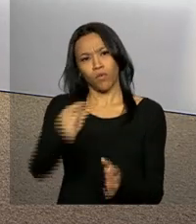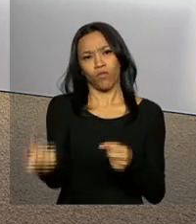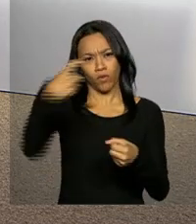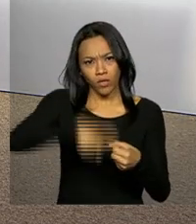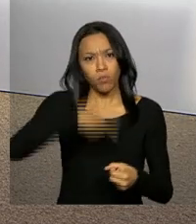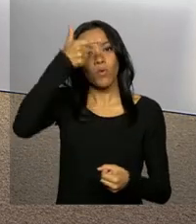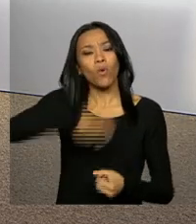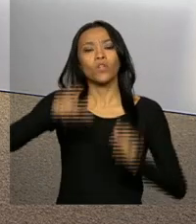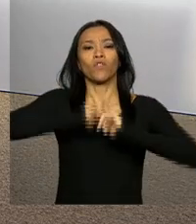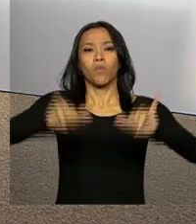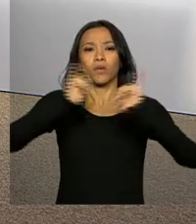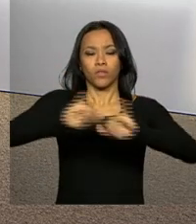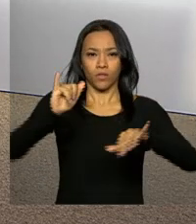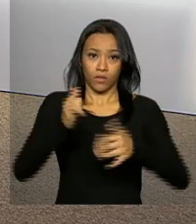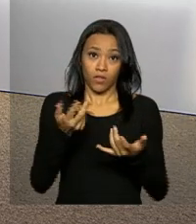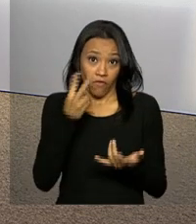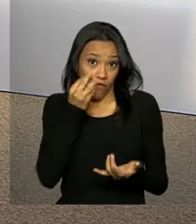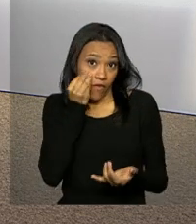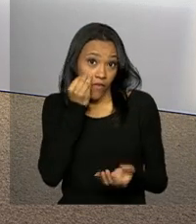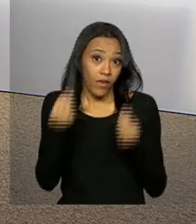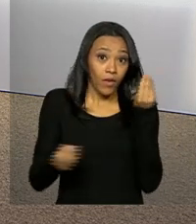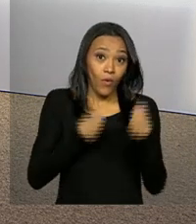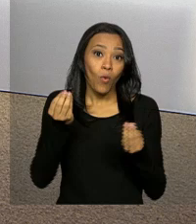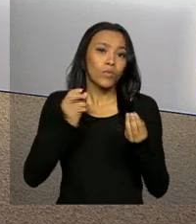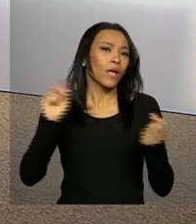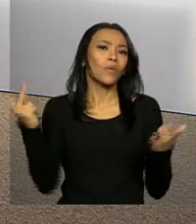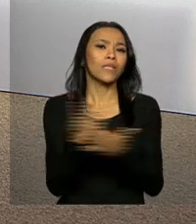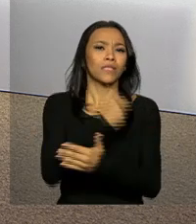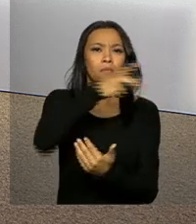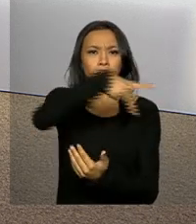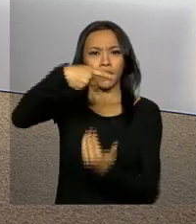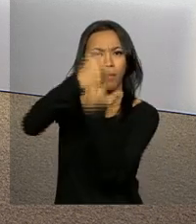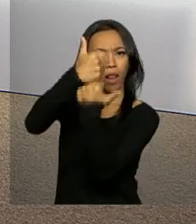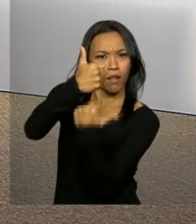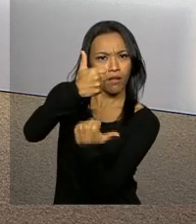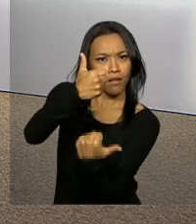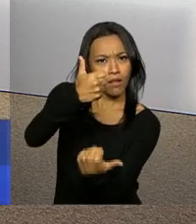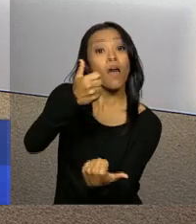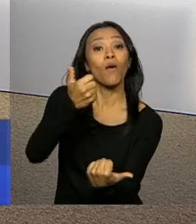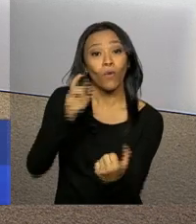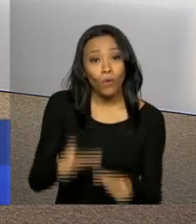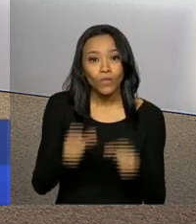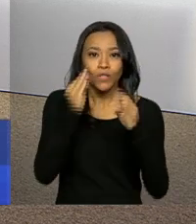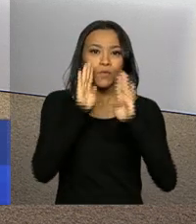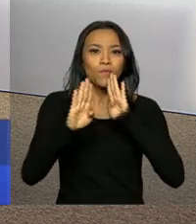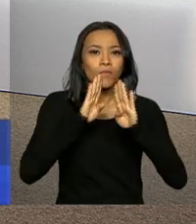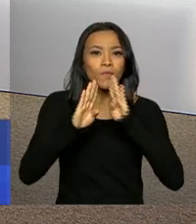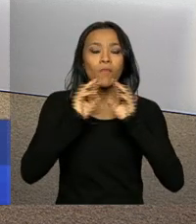outras informações. Acompanhe as novidades do Executivo Federal também nas nossas redes sociais.